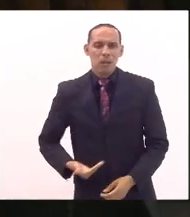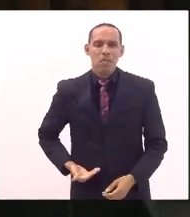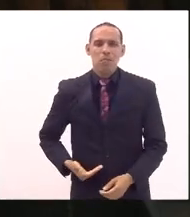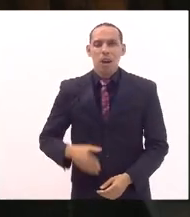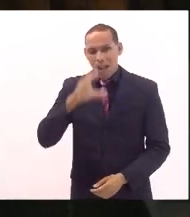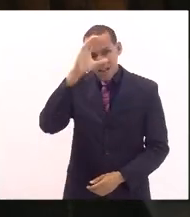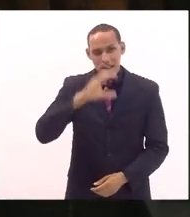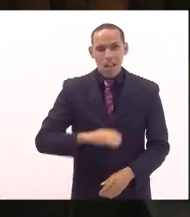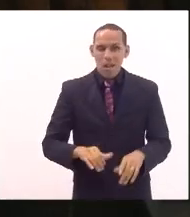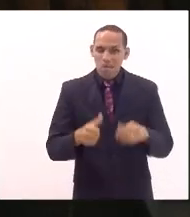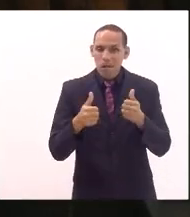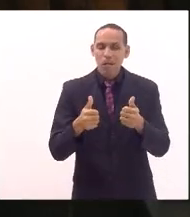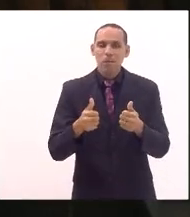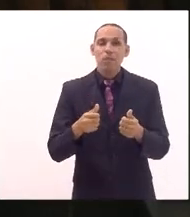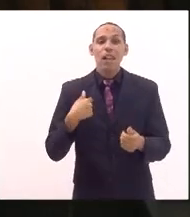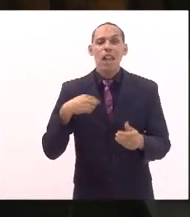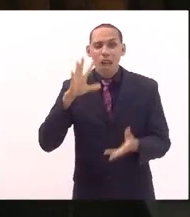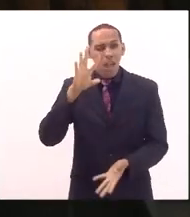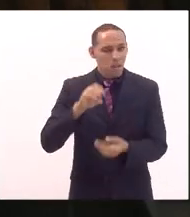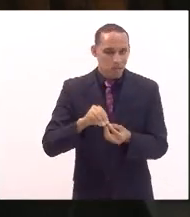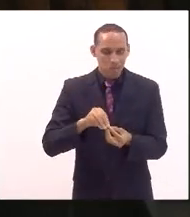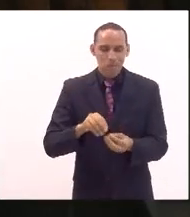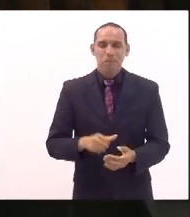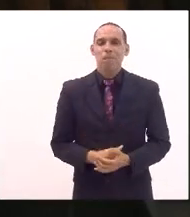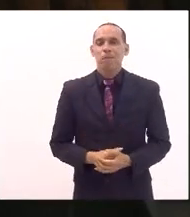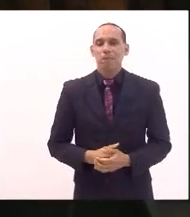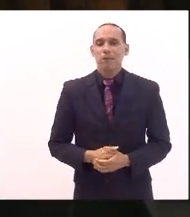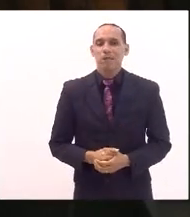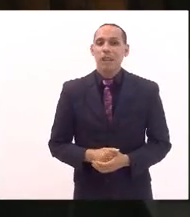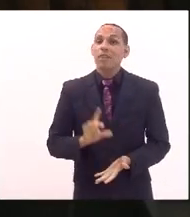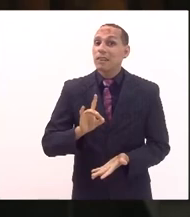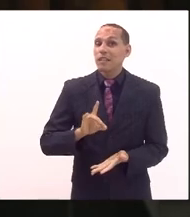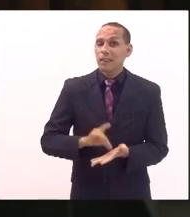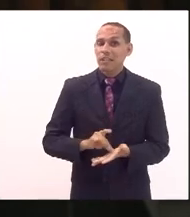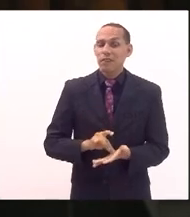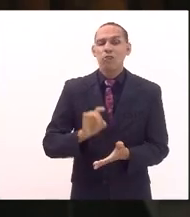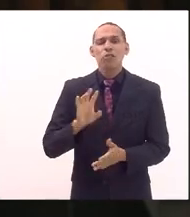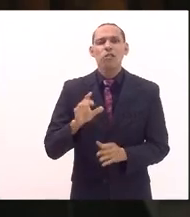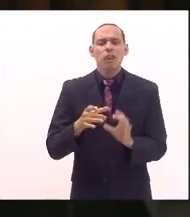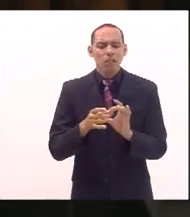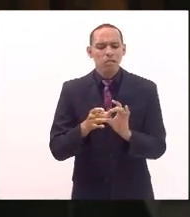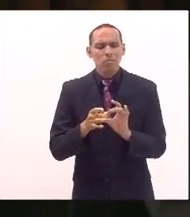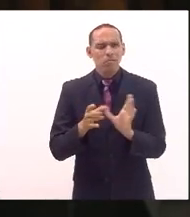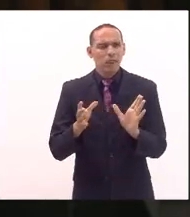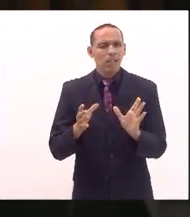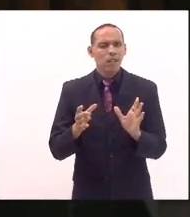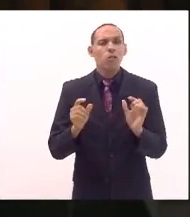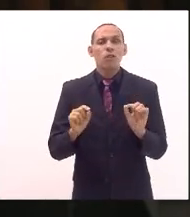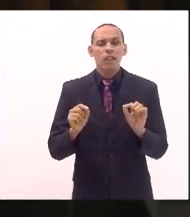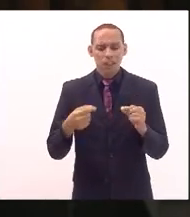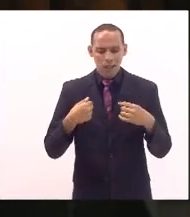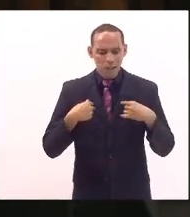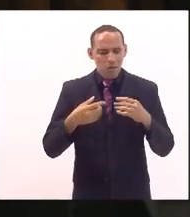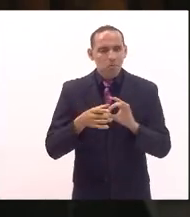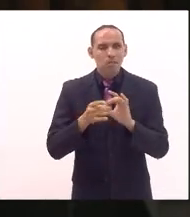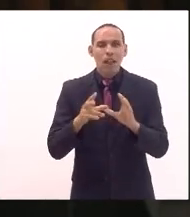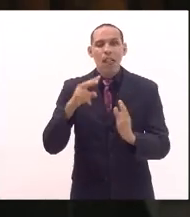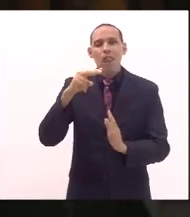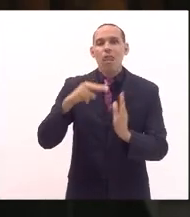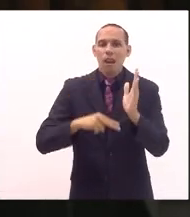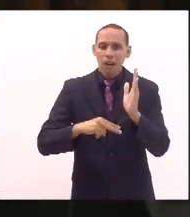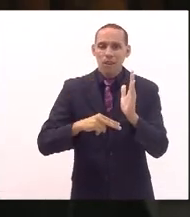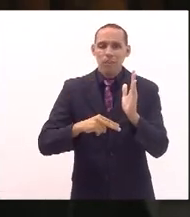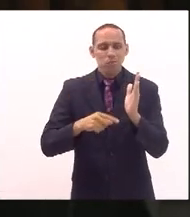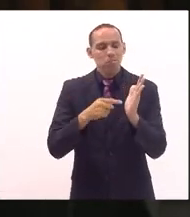e do cidadão de bem serei muito breve para realidade vou me permitir aqui a ler